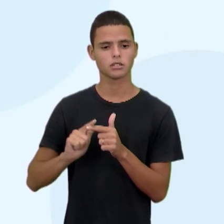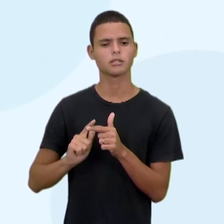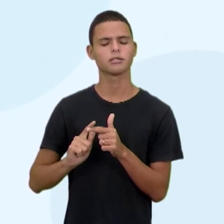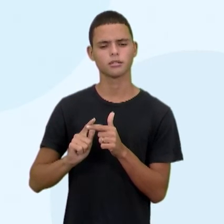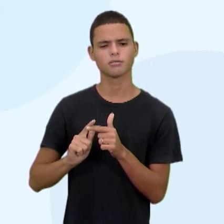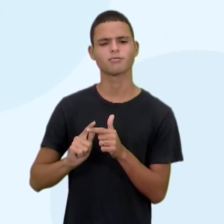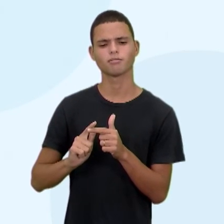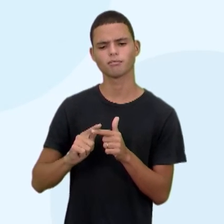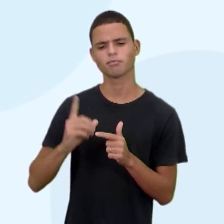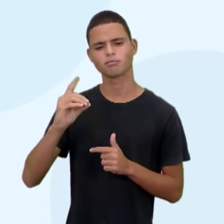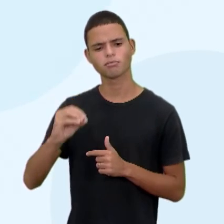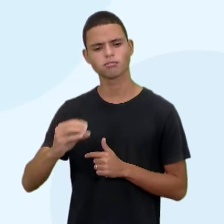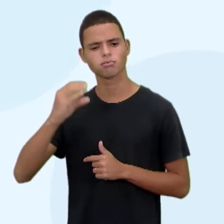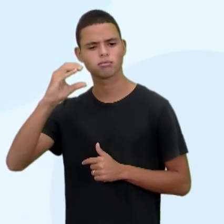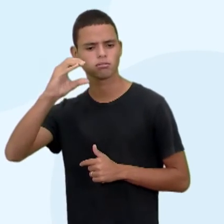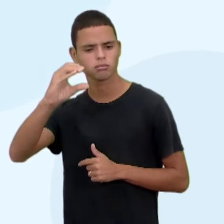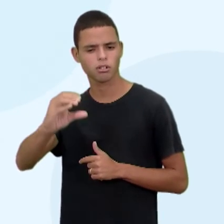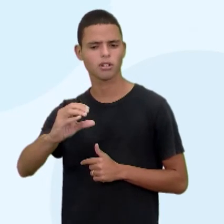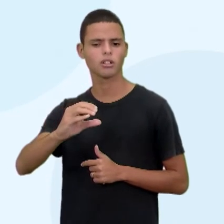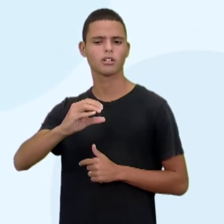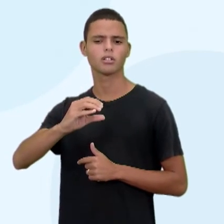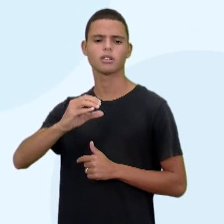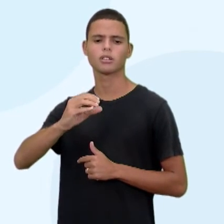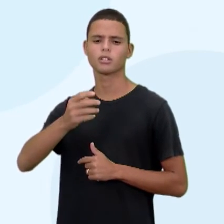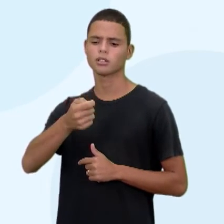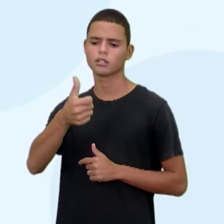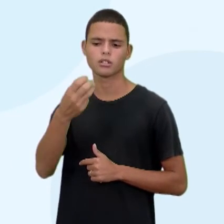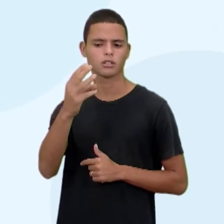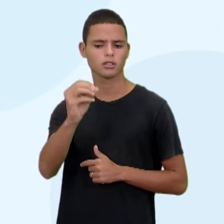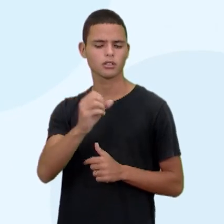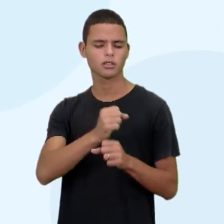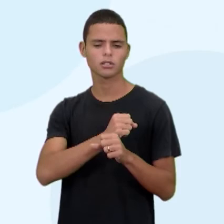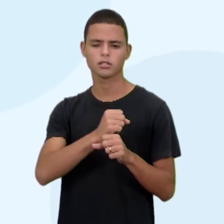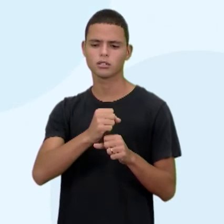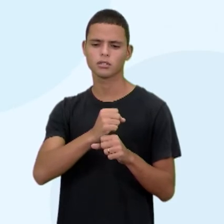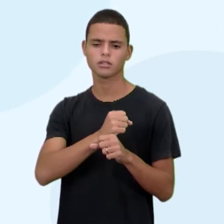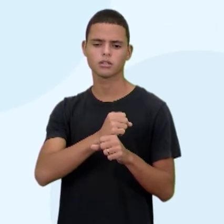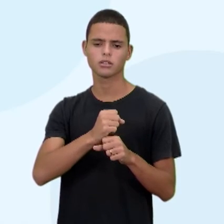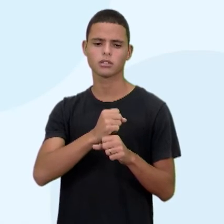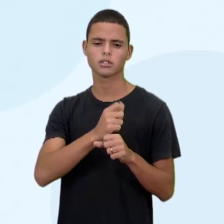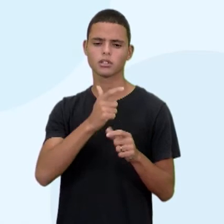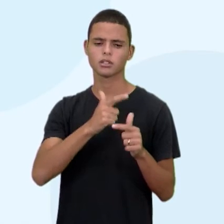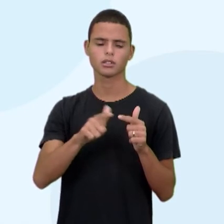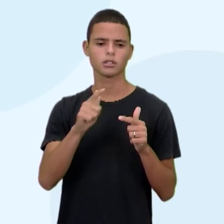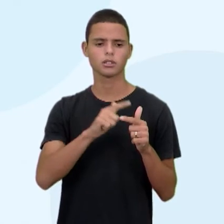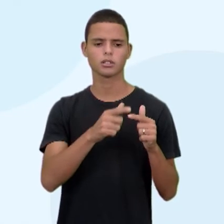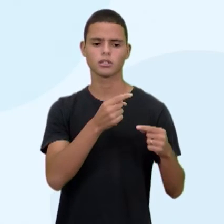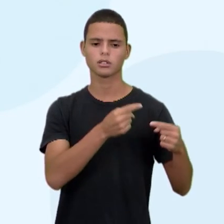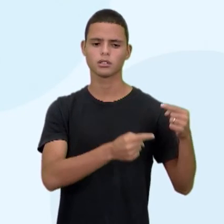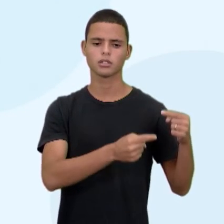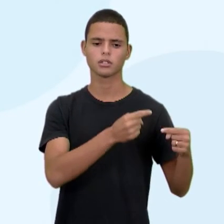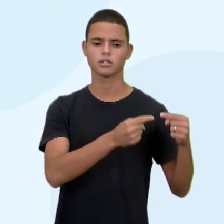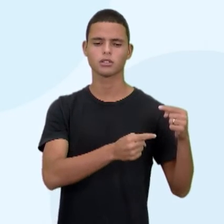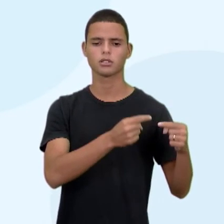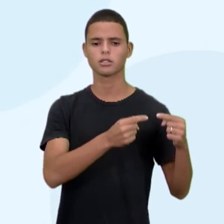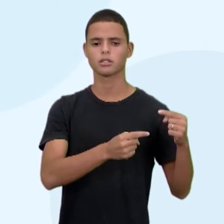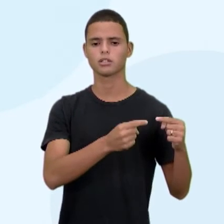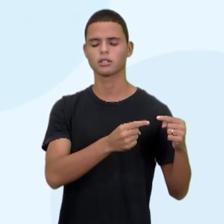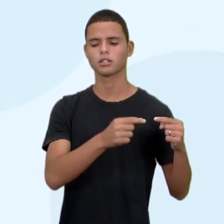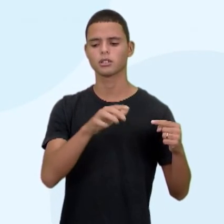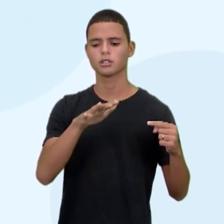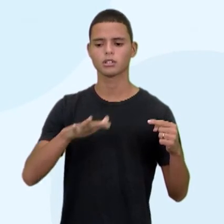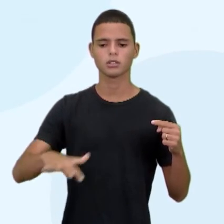corrupta, sangrenta de quase 30 anos, os colapsos políticos, o Estado o